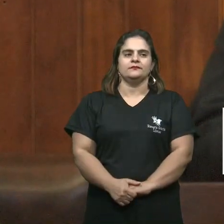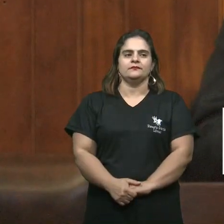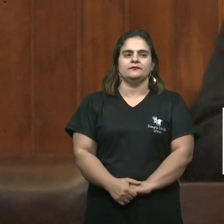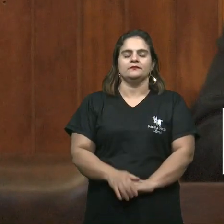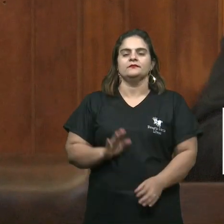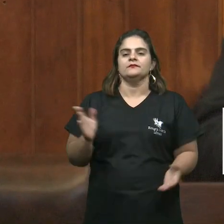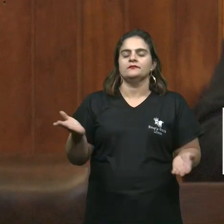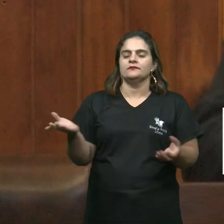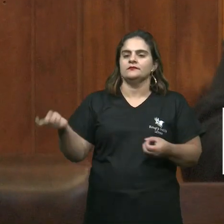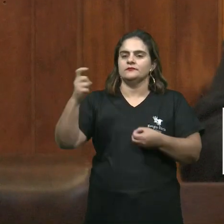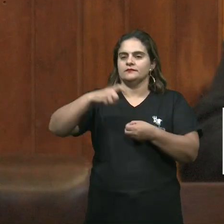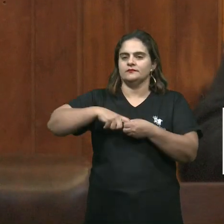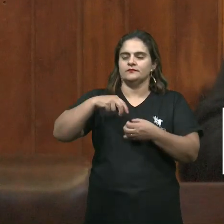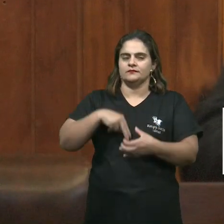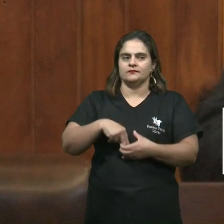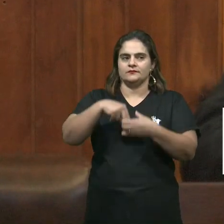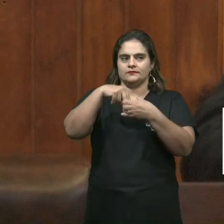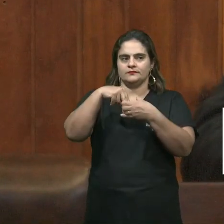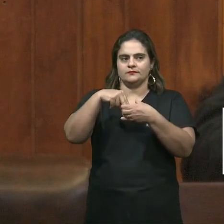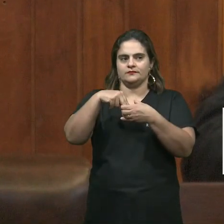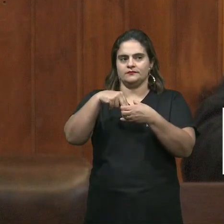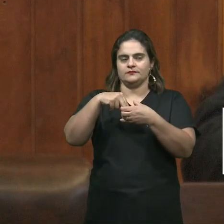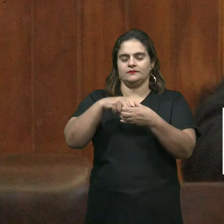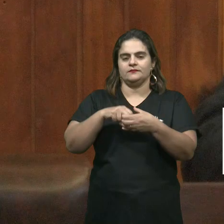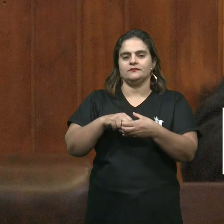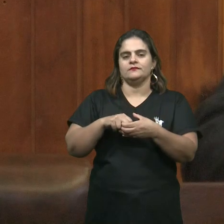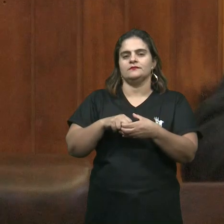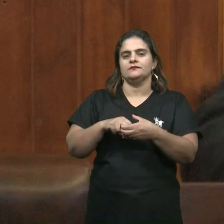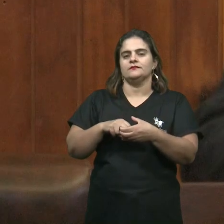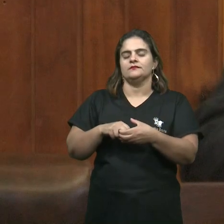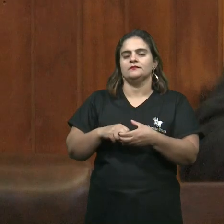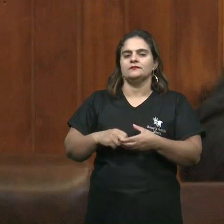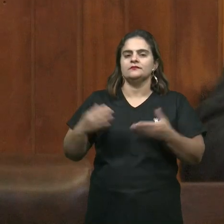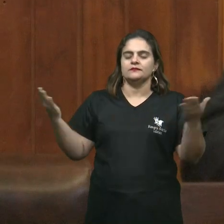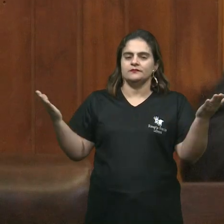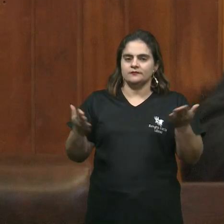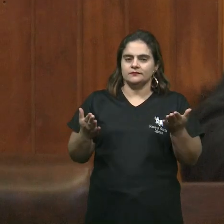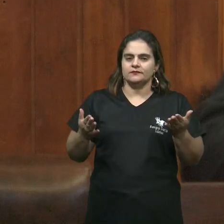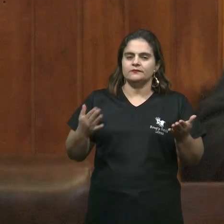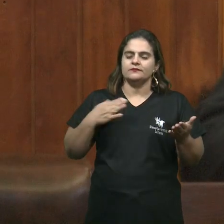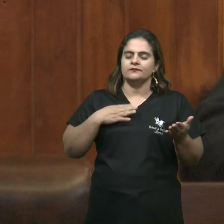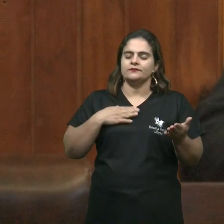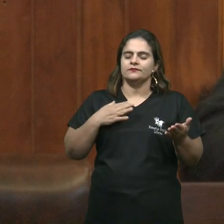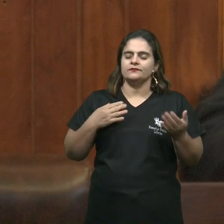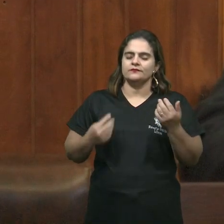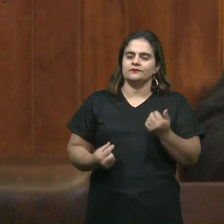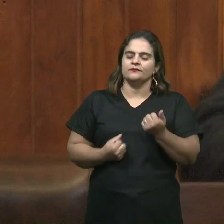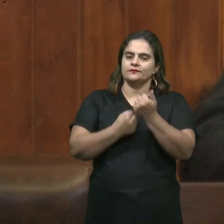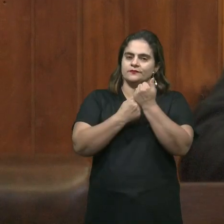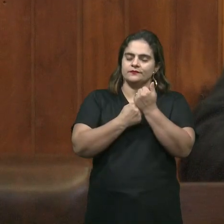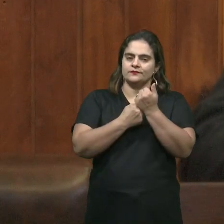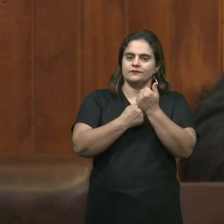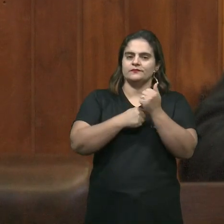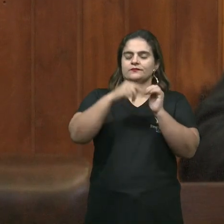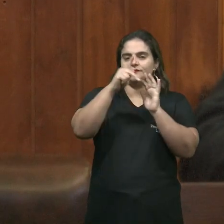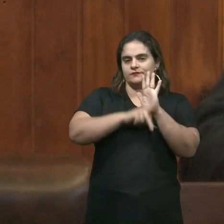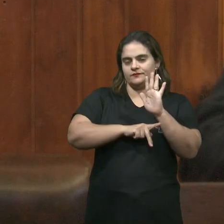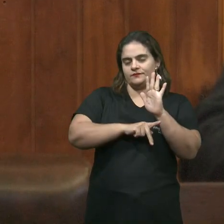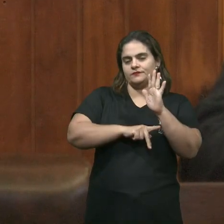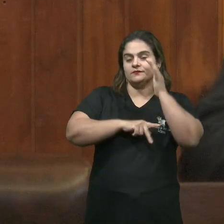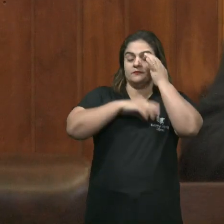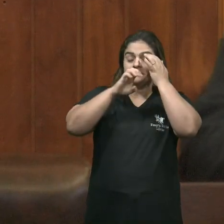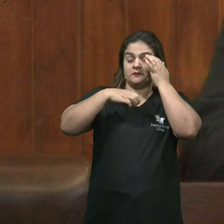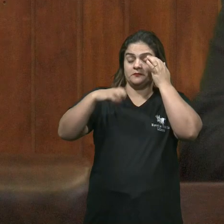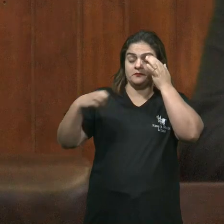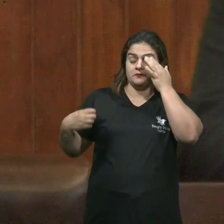Volto hoje a esta tribuna para defender o projeto de emenda da lei orgânica do município nº 1, 2024, de nossa autoria,